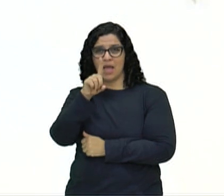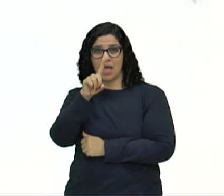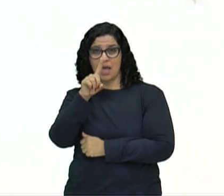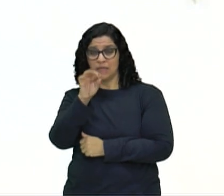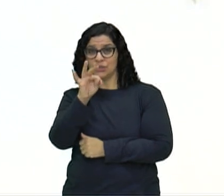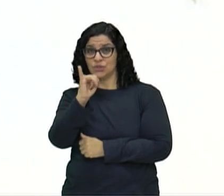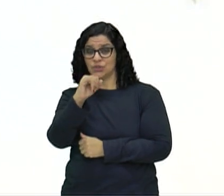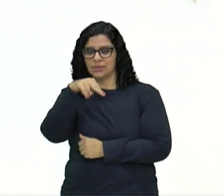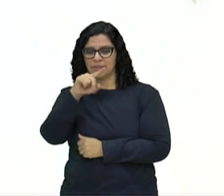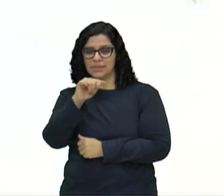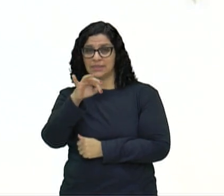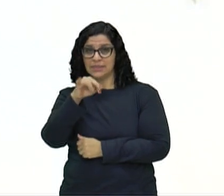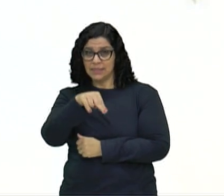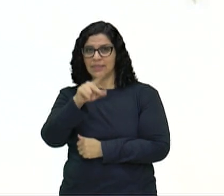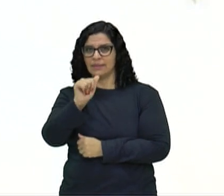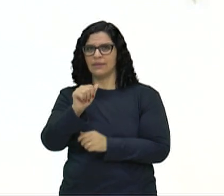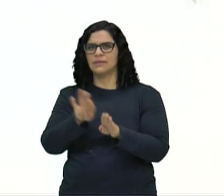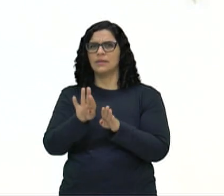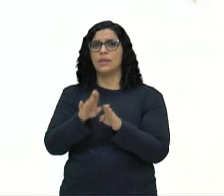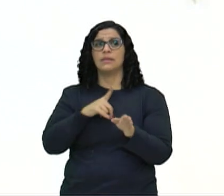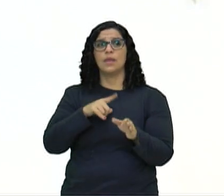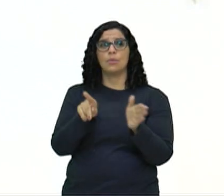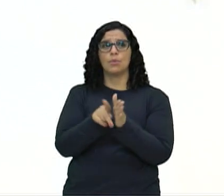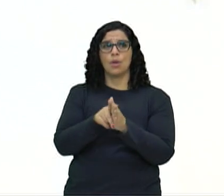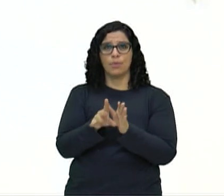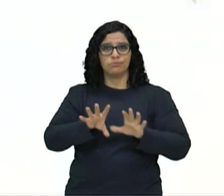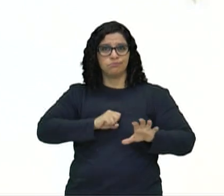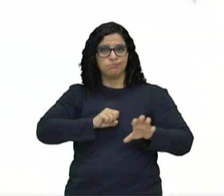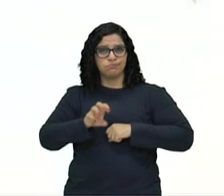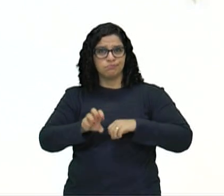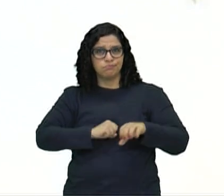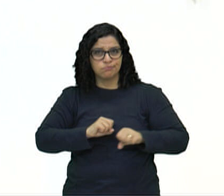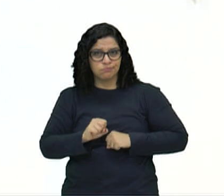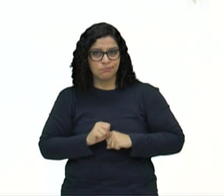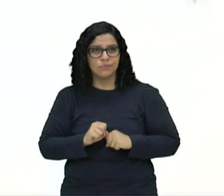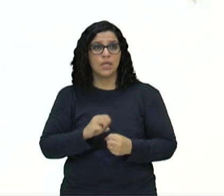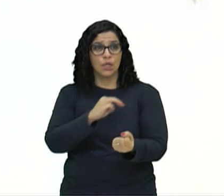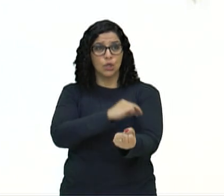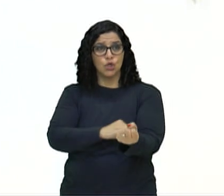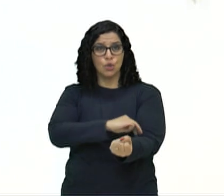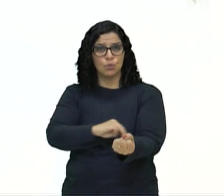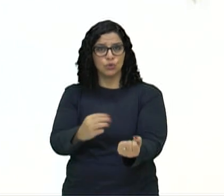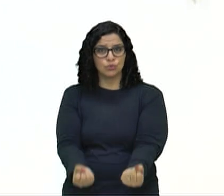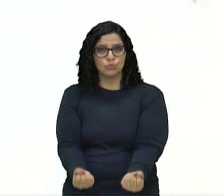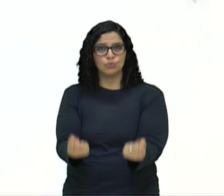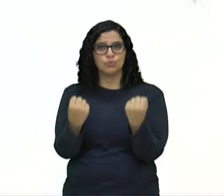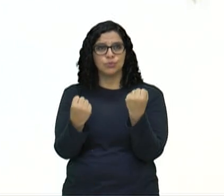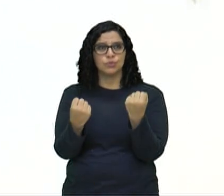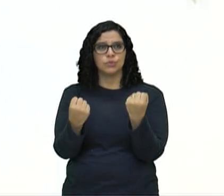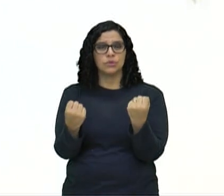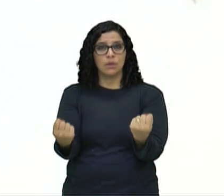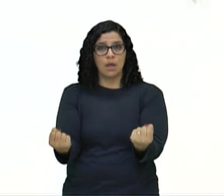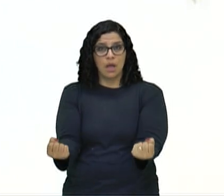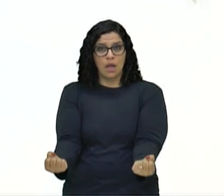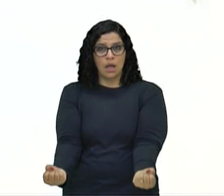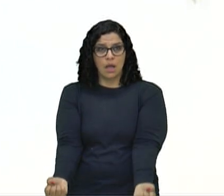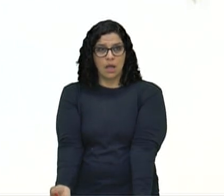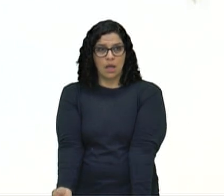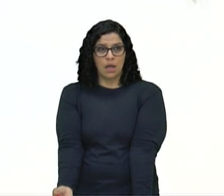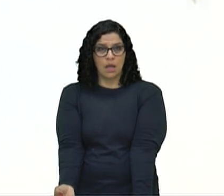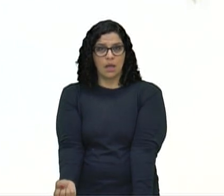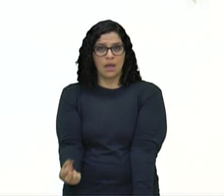ATP, recebe o fósforo do ATP, e aí quando ela faz isso, o músculo está relaxado. Quando ela